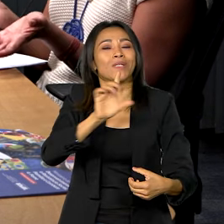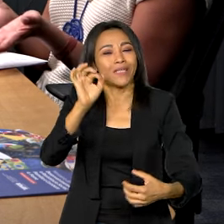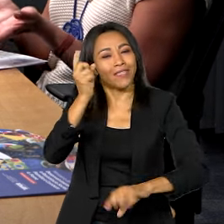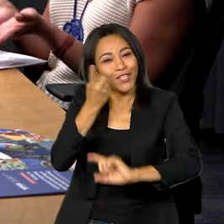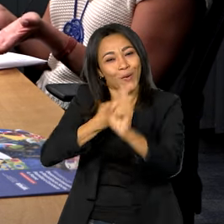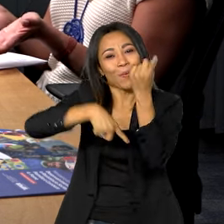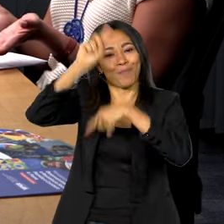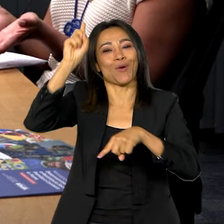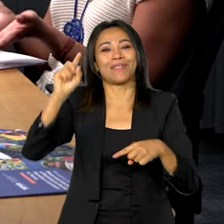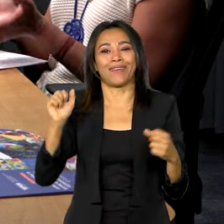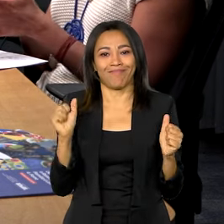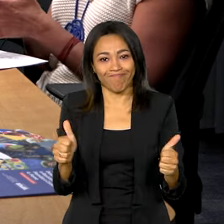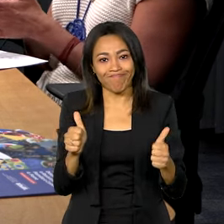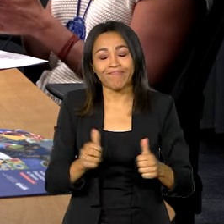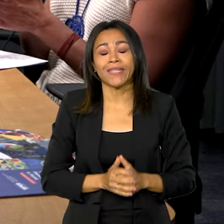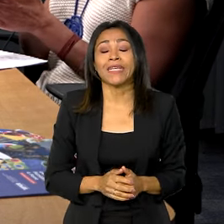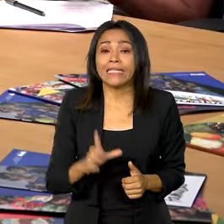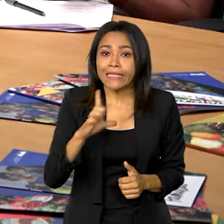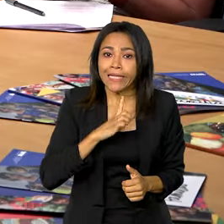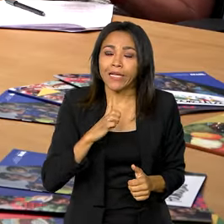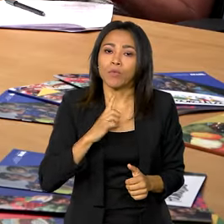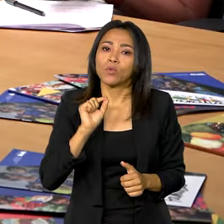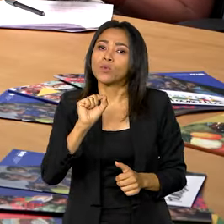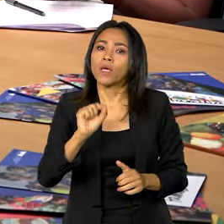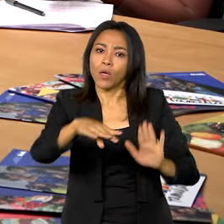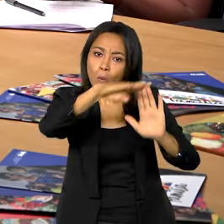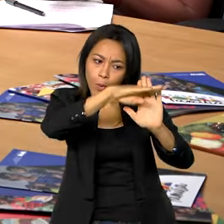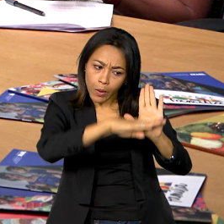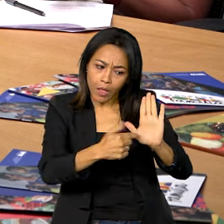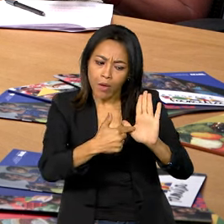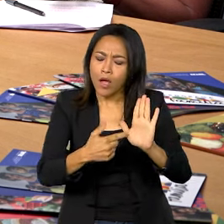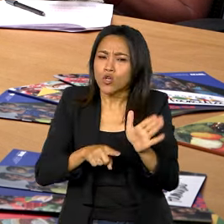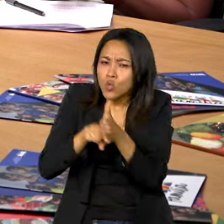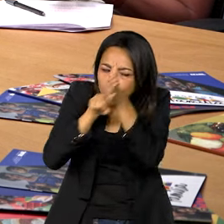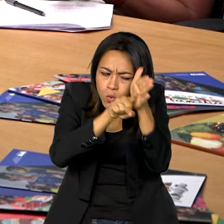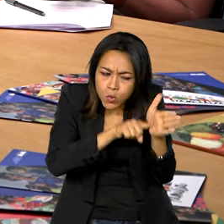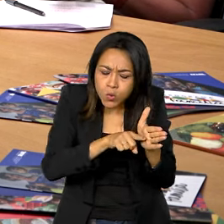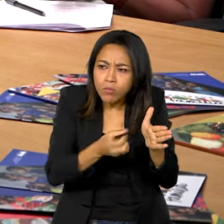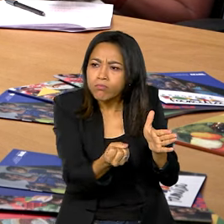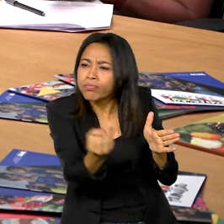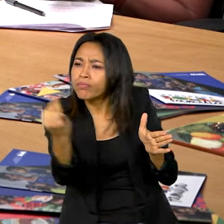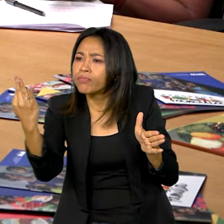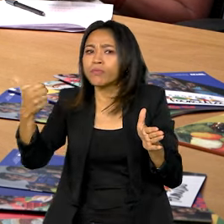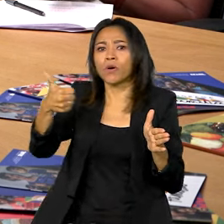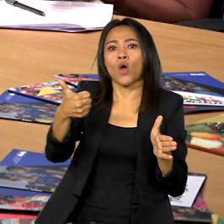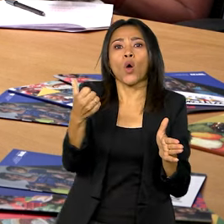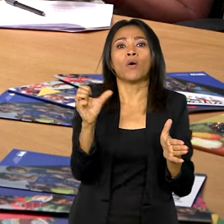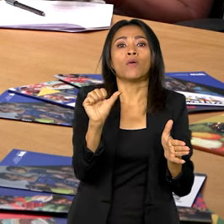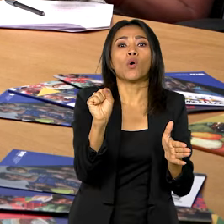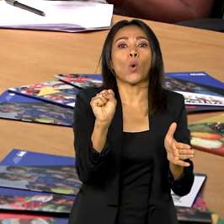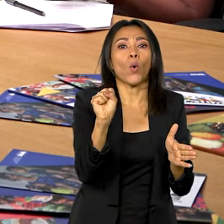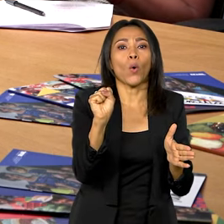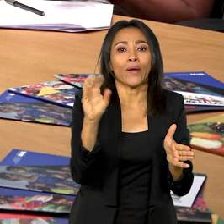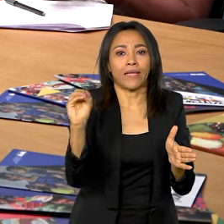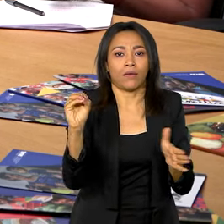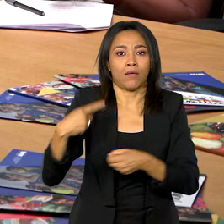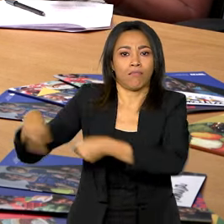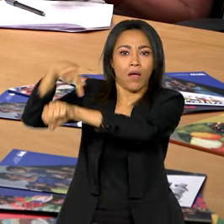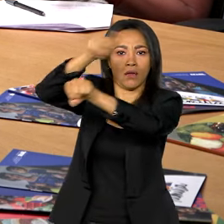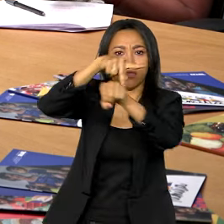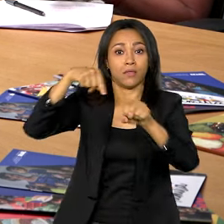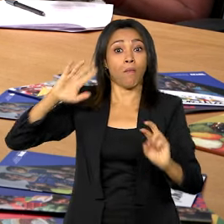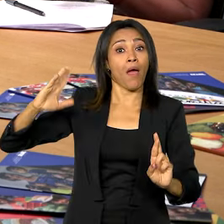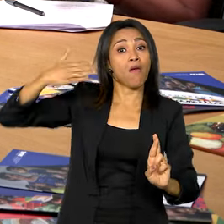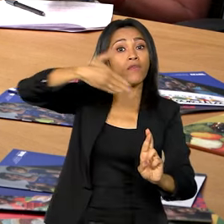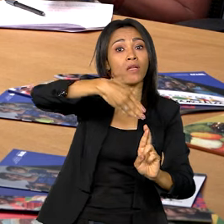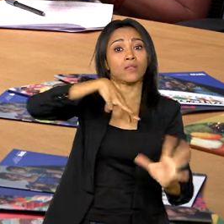tem ganhos significativos então nós temos um programa que ele já foi estudado por mais de 80 países sabe nós temos um um programa que